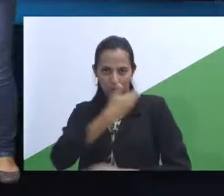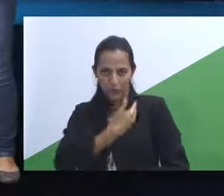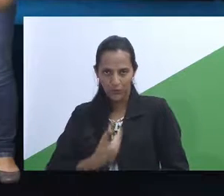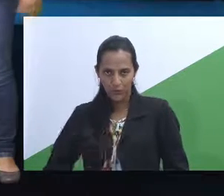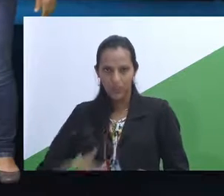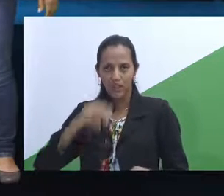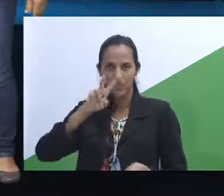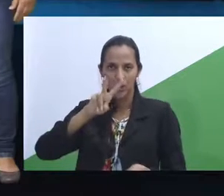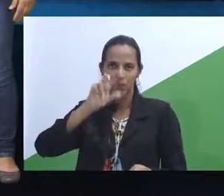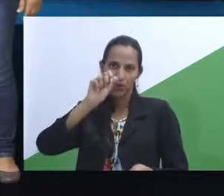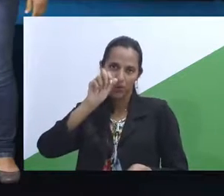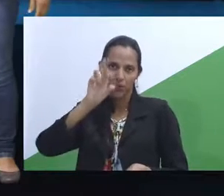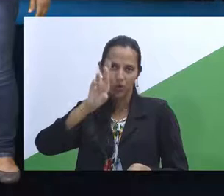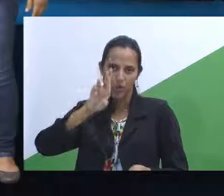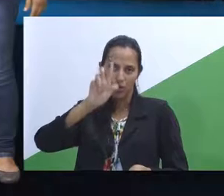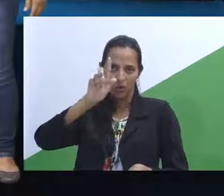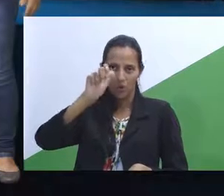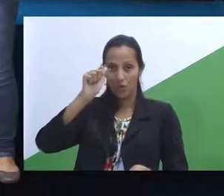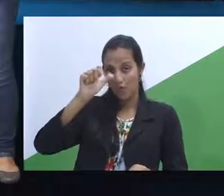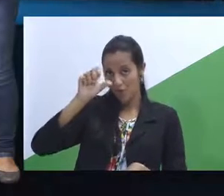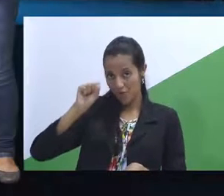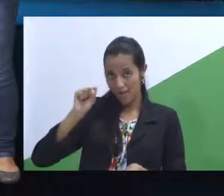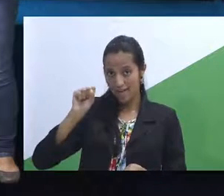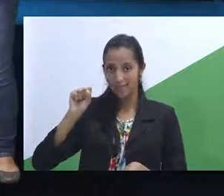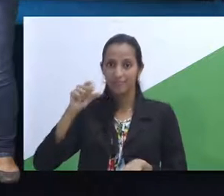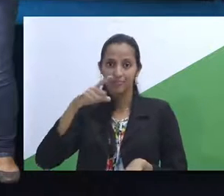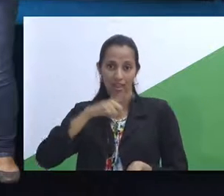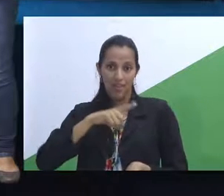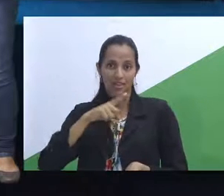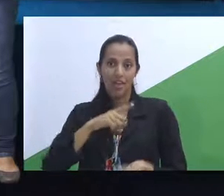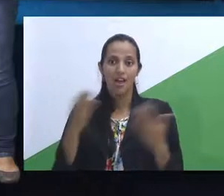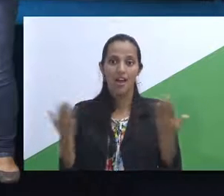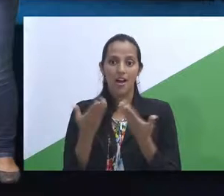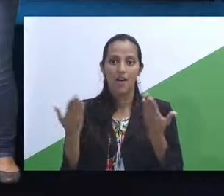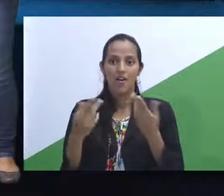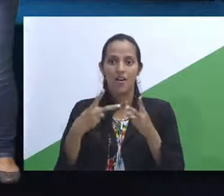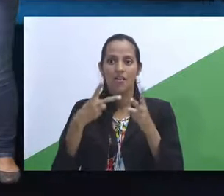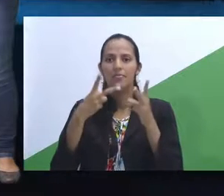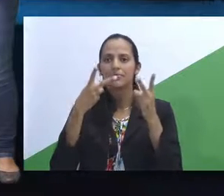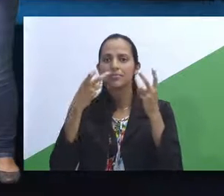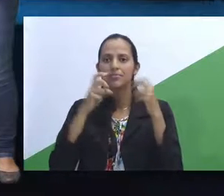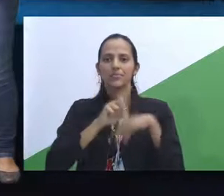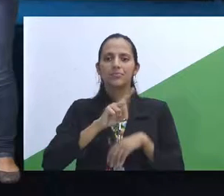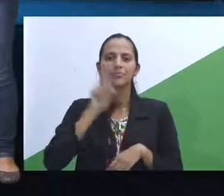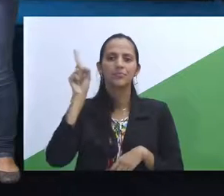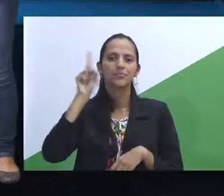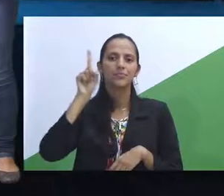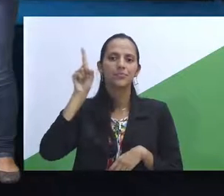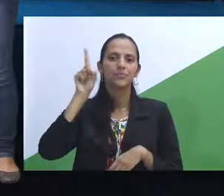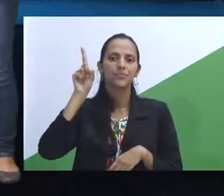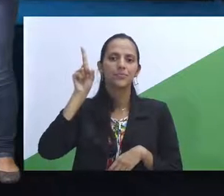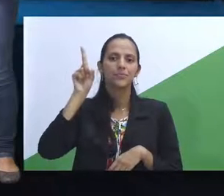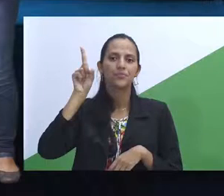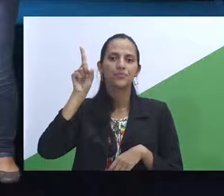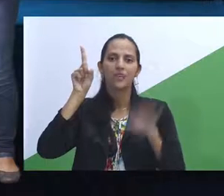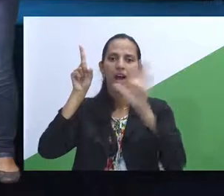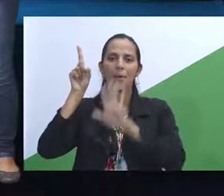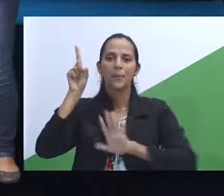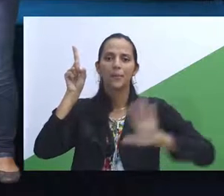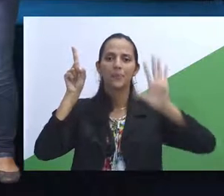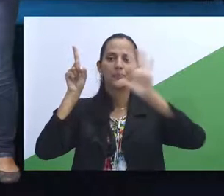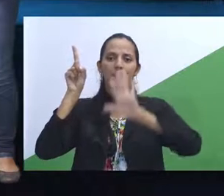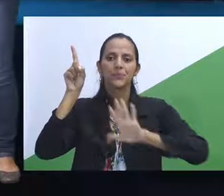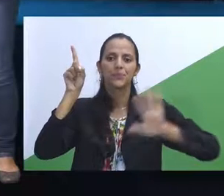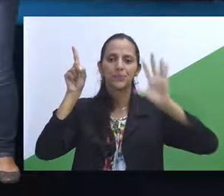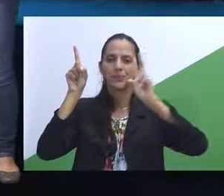Aqui, então, nós temos a imagem, né, feita, exatamente, também, pelo DIP. Ele vai instituir, inclusive, o 1º de maio, como o dia